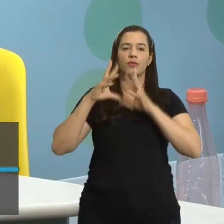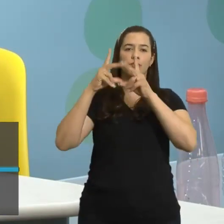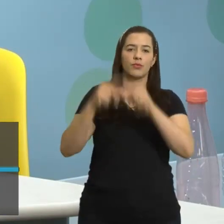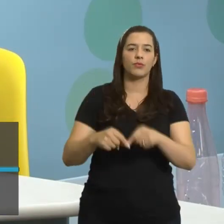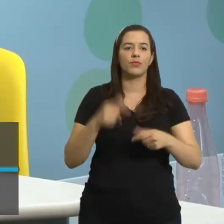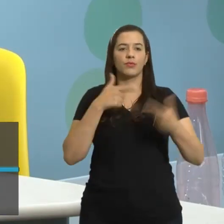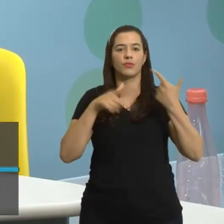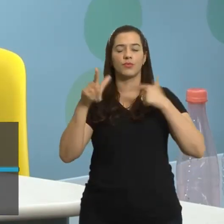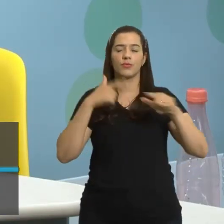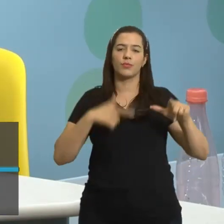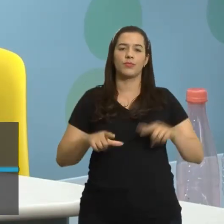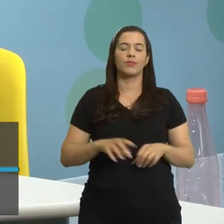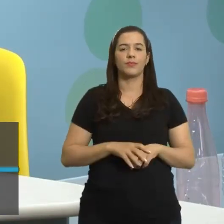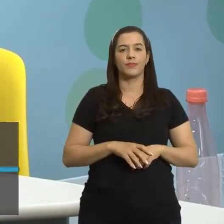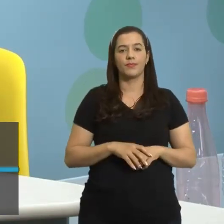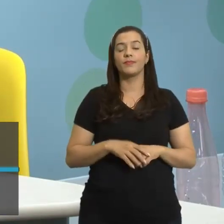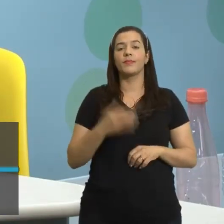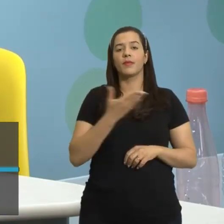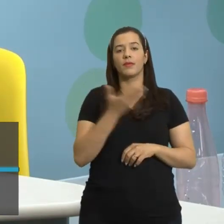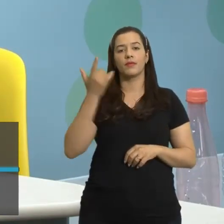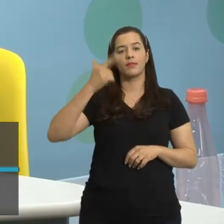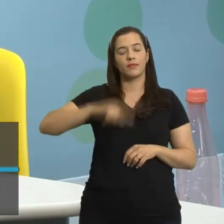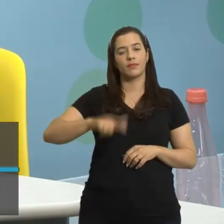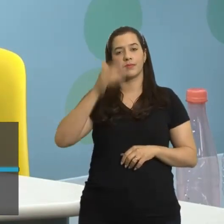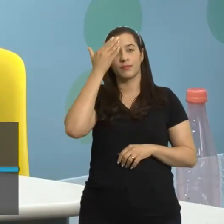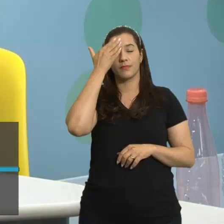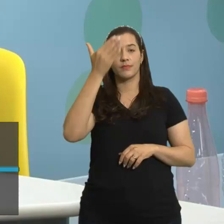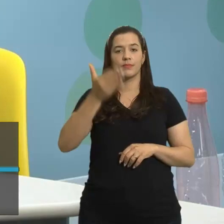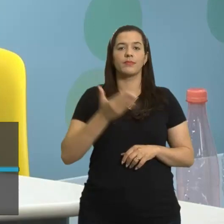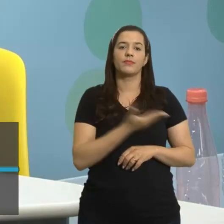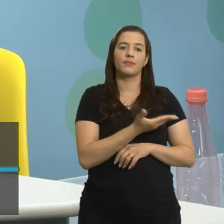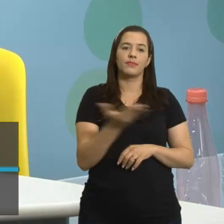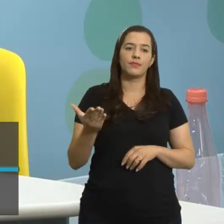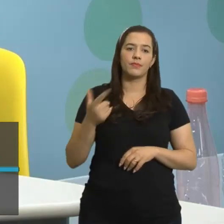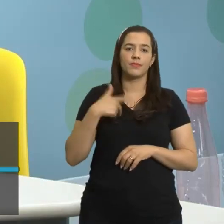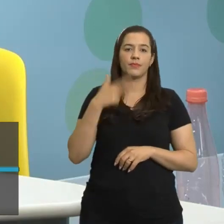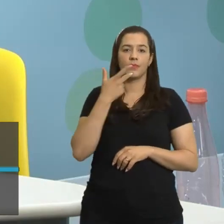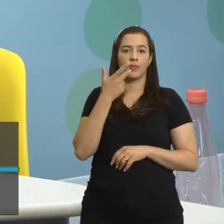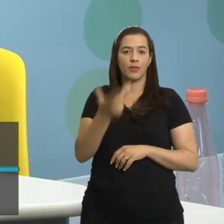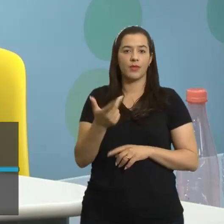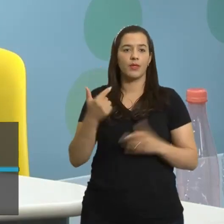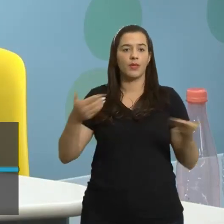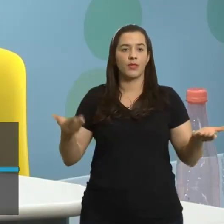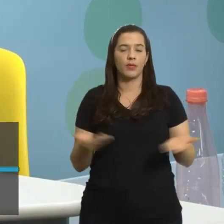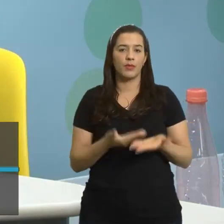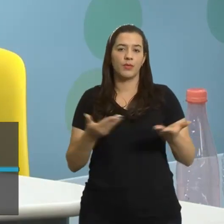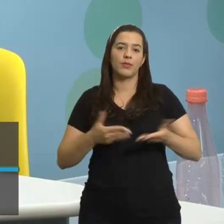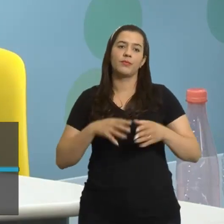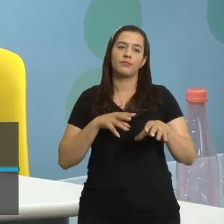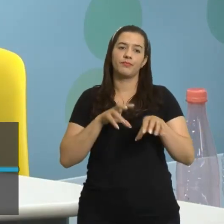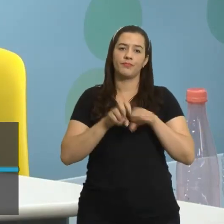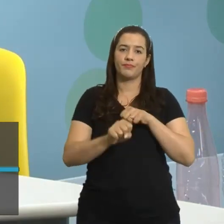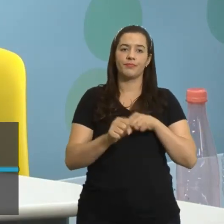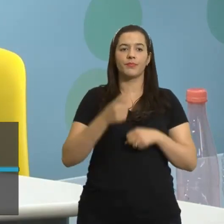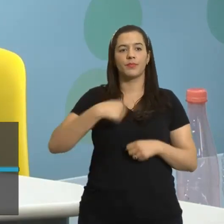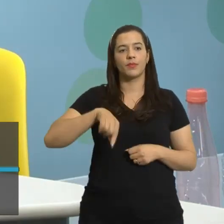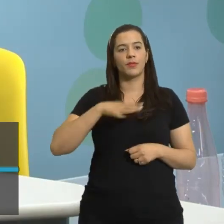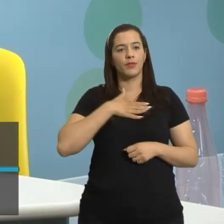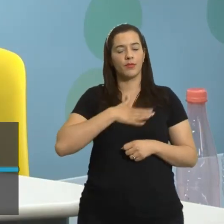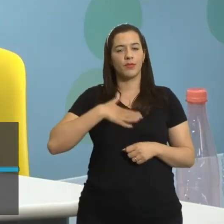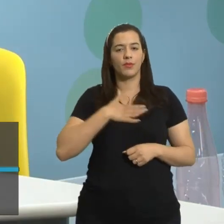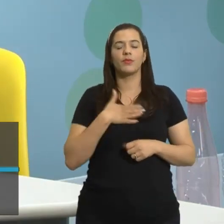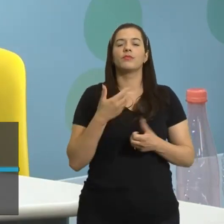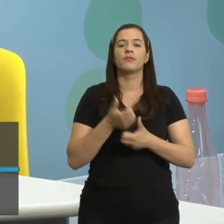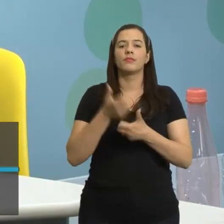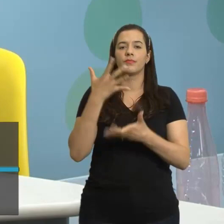outras formações. Mais uma vez eu gostaria de agradecer, dizer que eu, enquanto formadora, adoro as contribuições